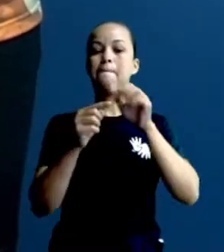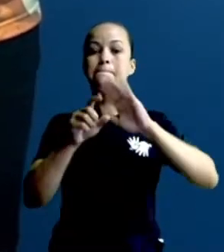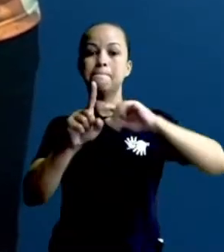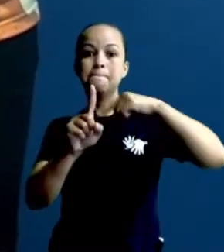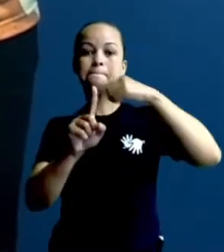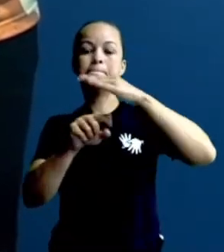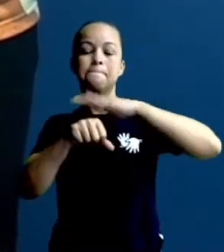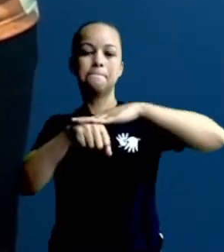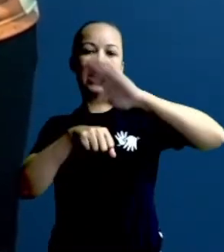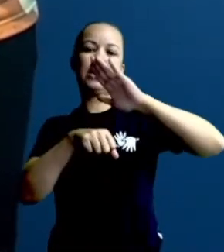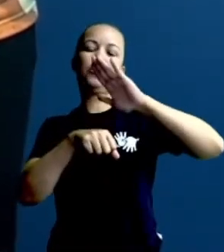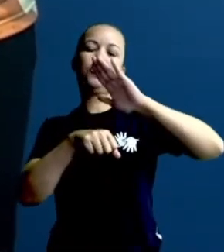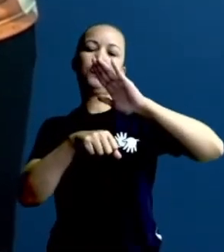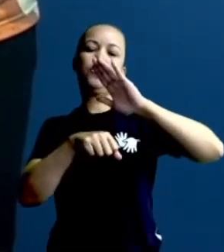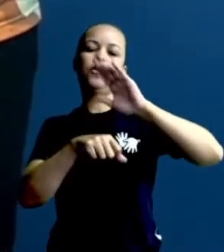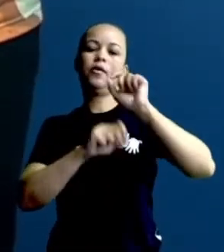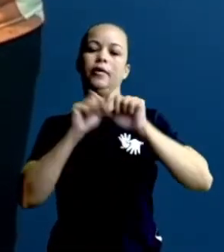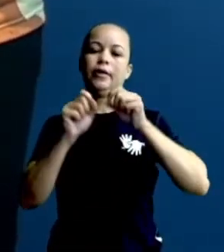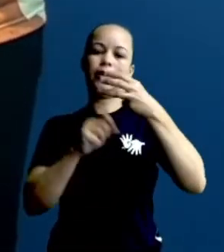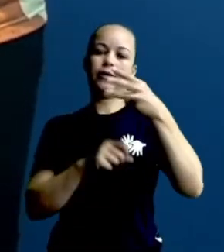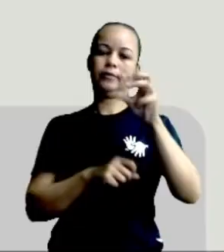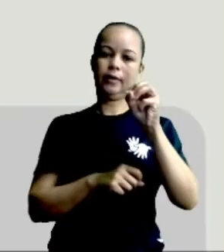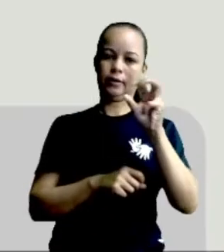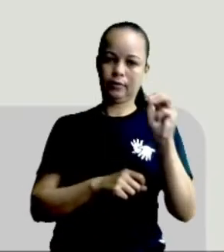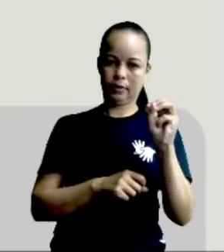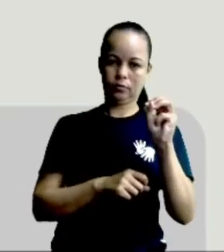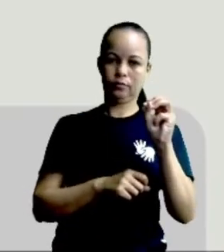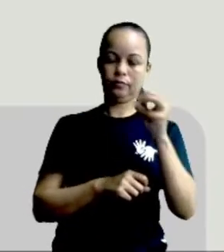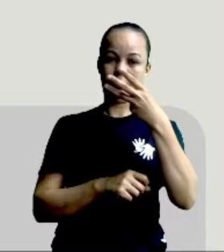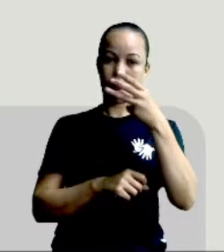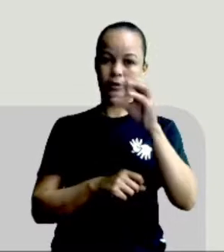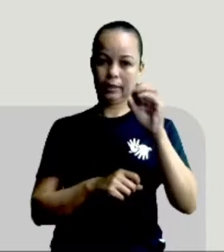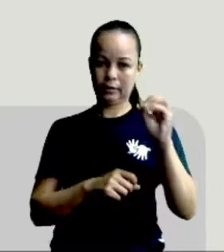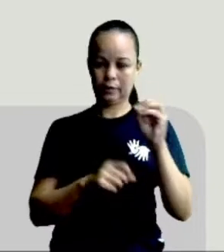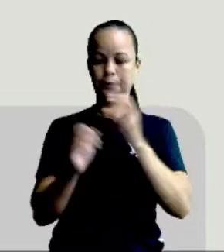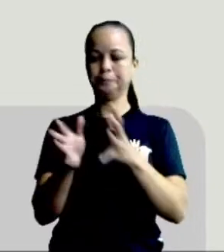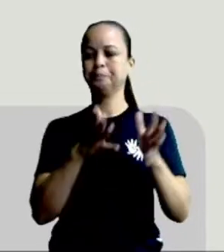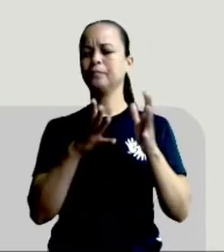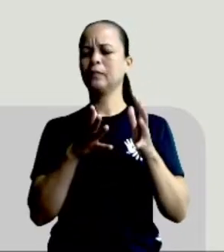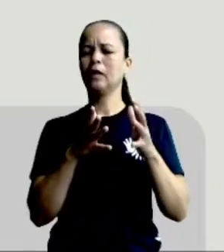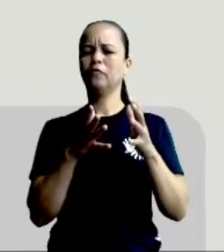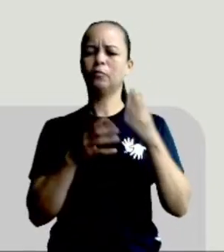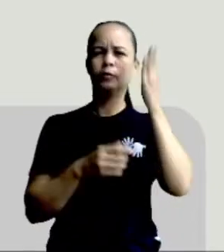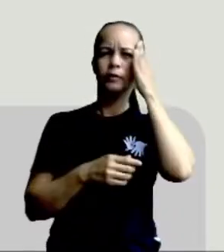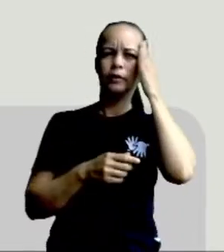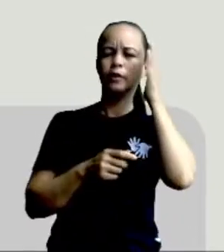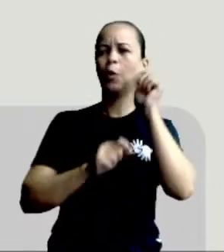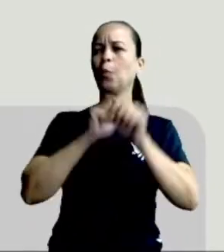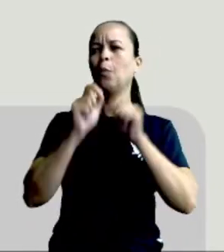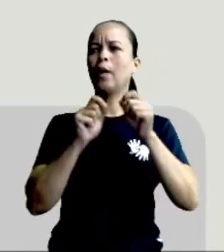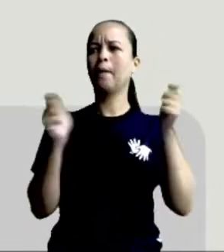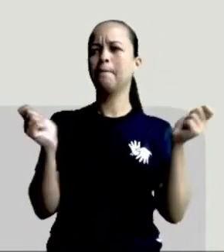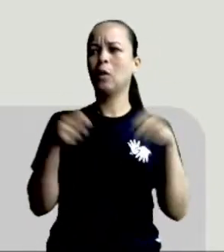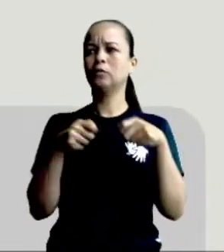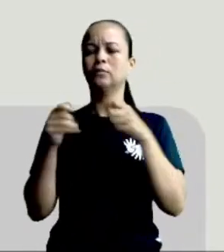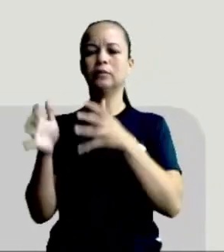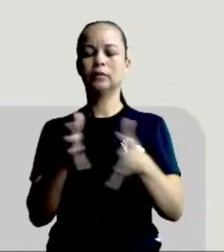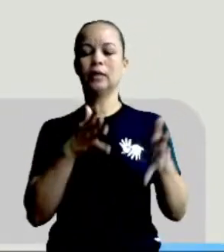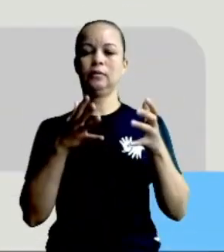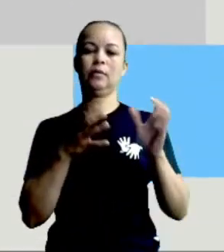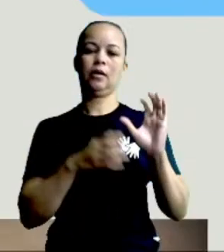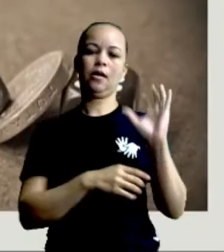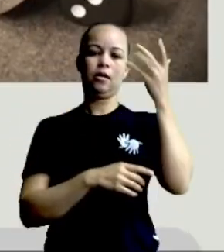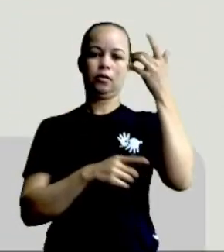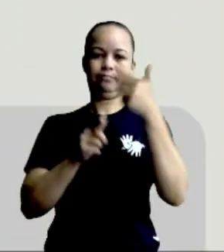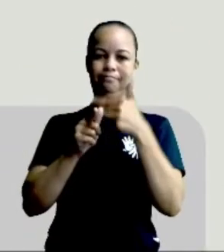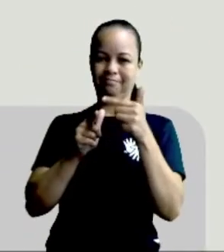que 300. Então, vamos compreender um pouquinho o que é possibilidades para poder a gente resolver aí o